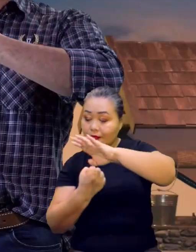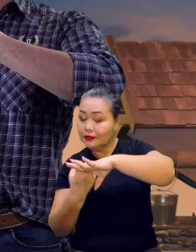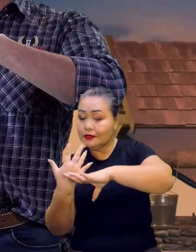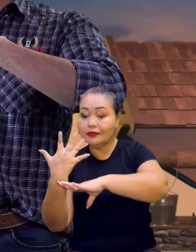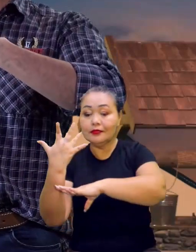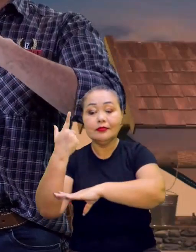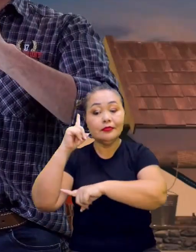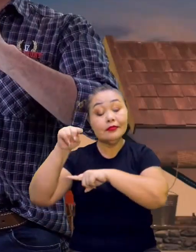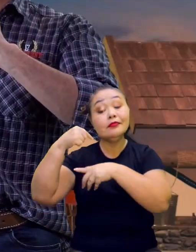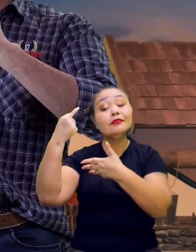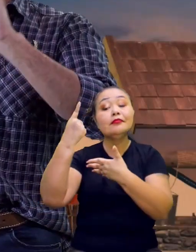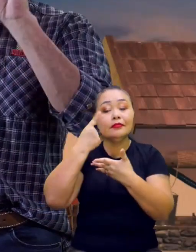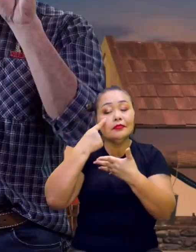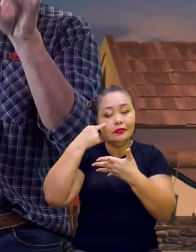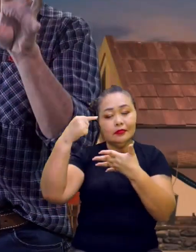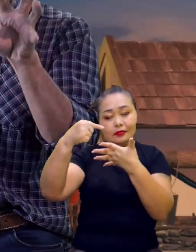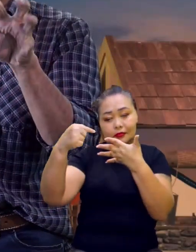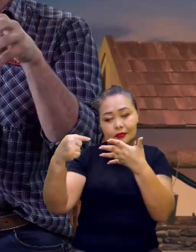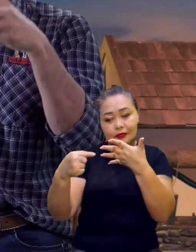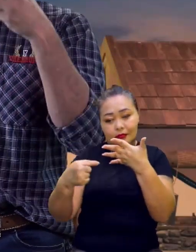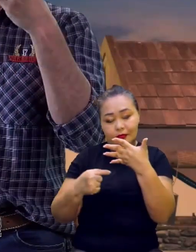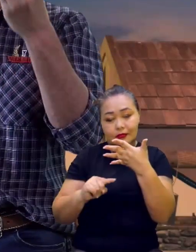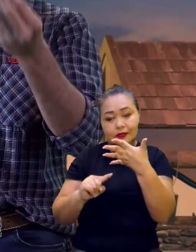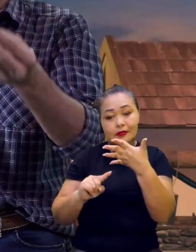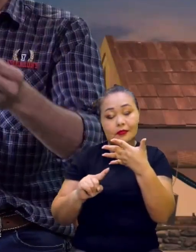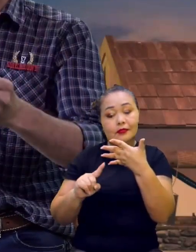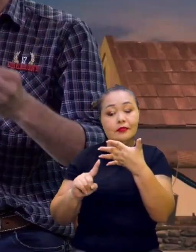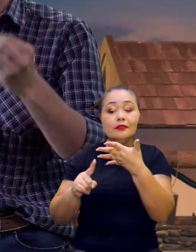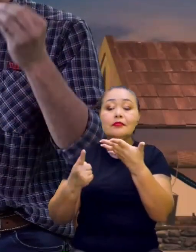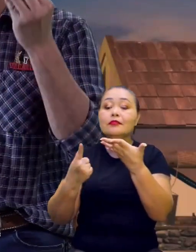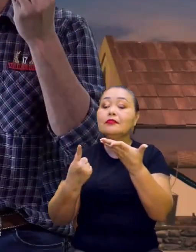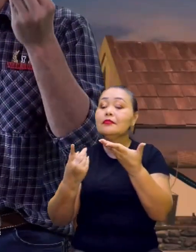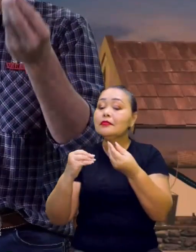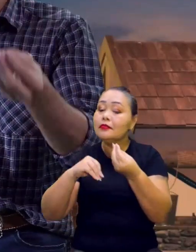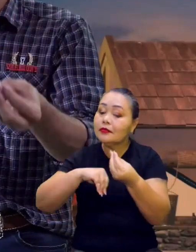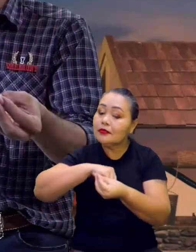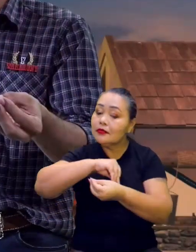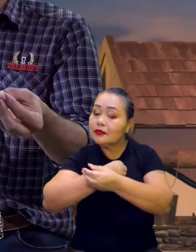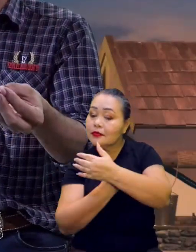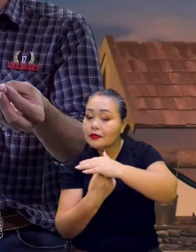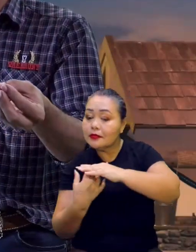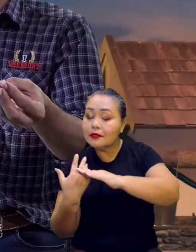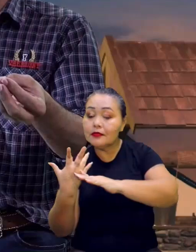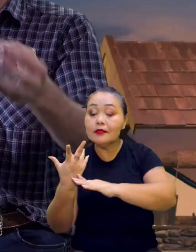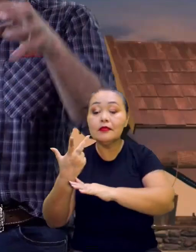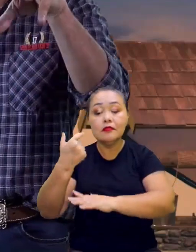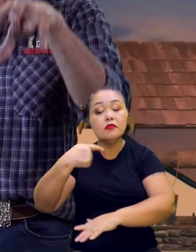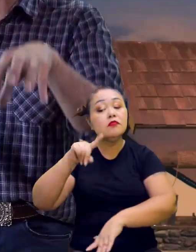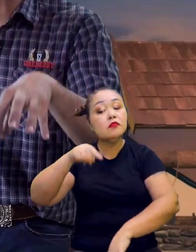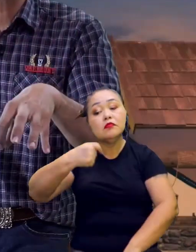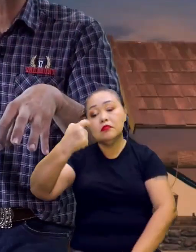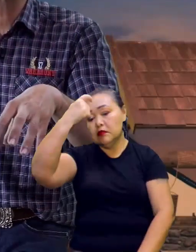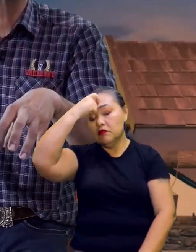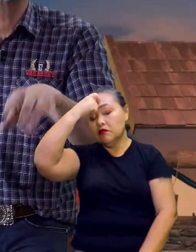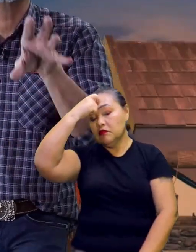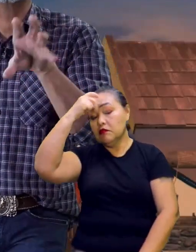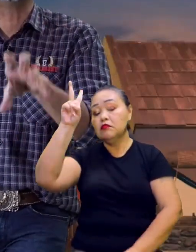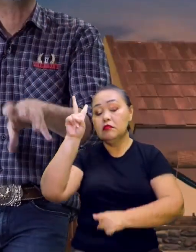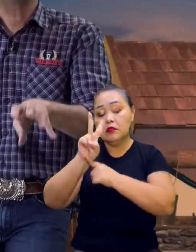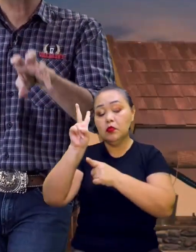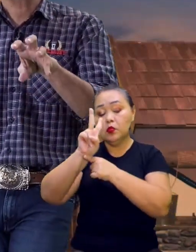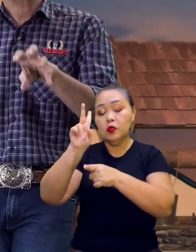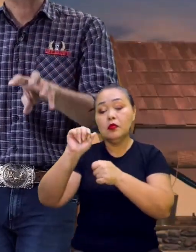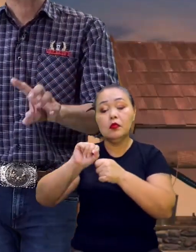vamos ver quais são elas depois, de forma ecológica, de forma consciente. É disso que trata